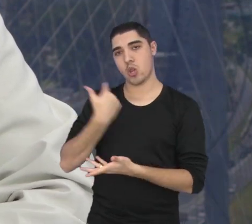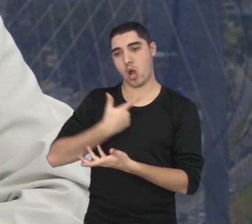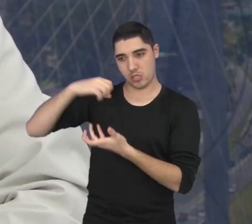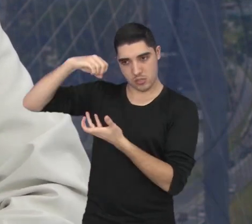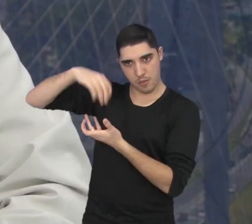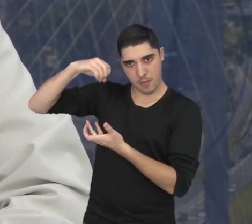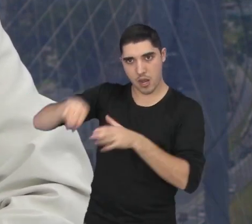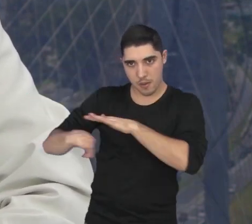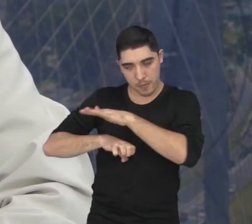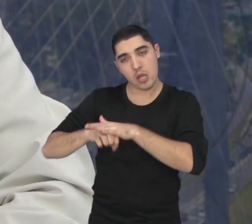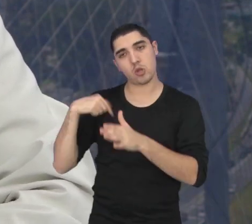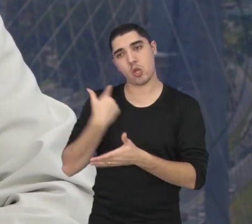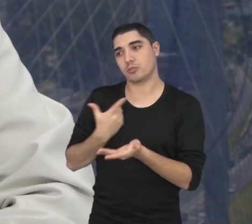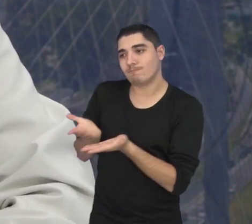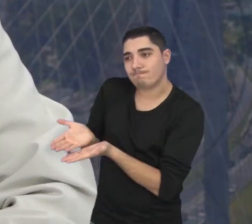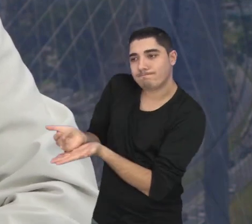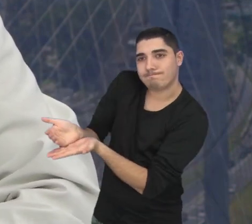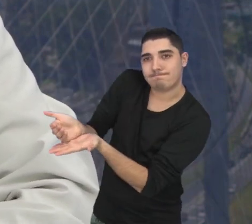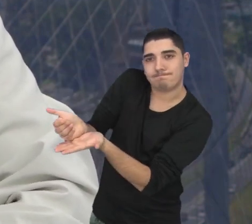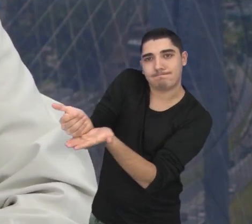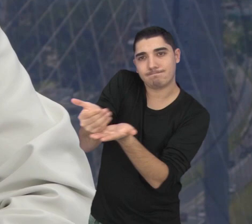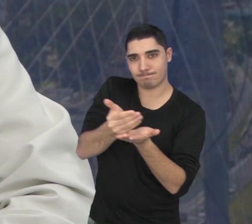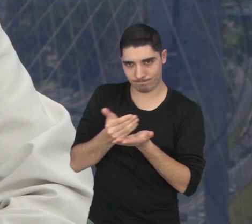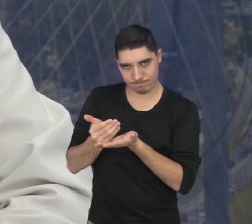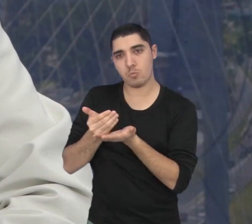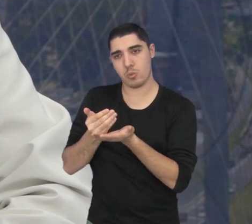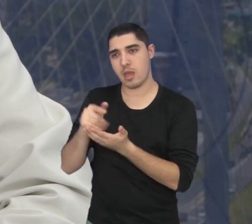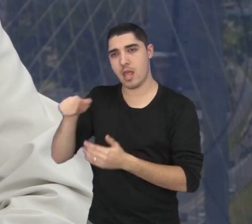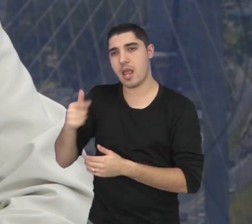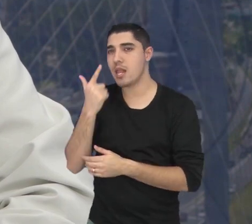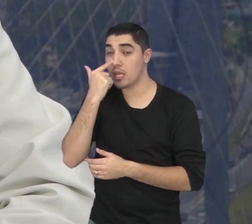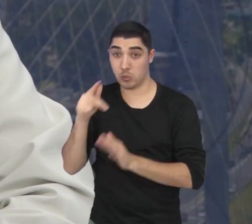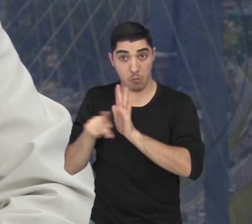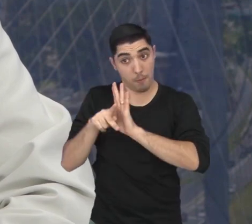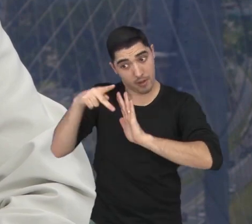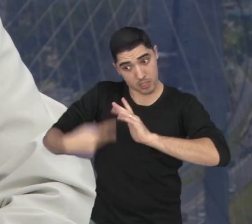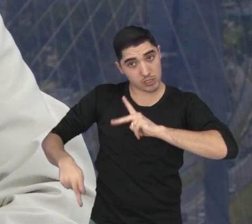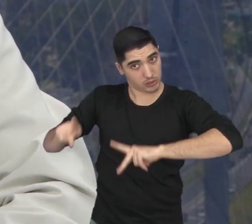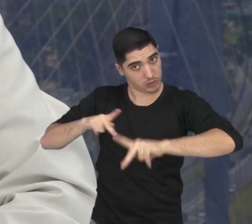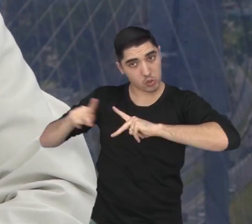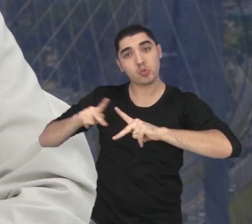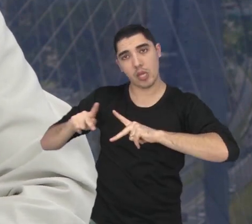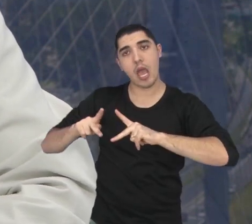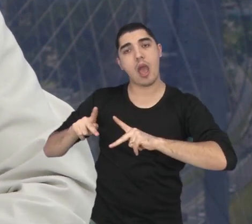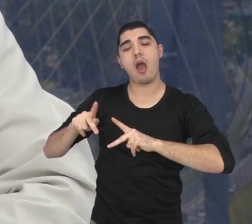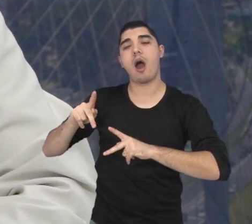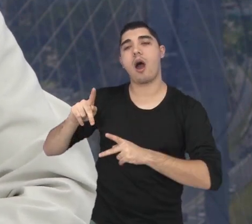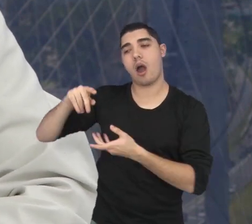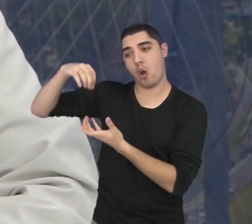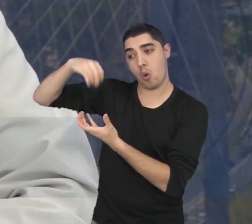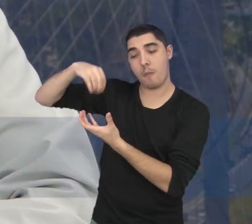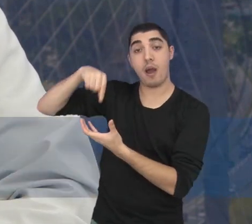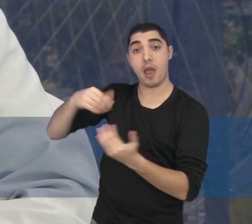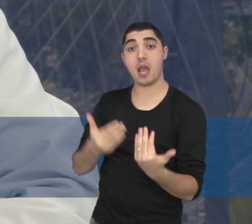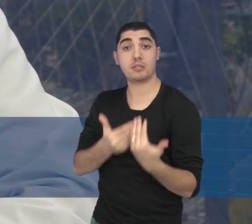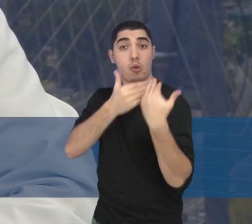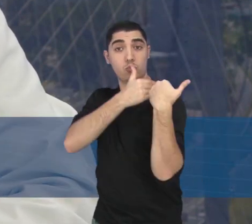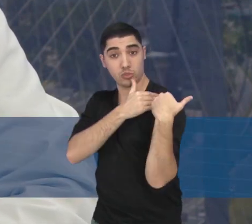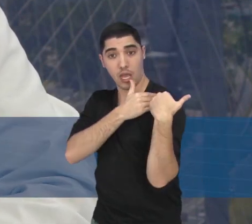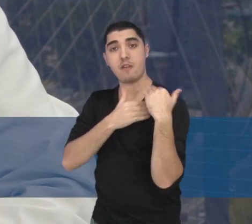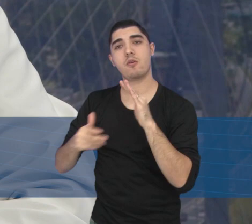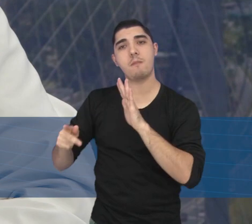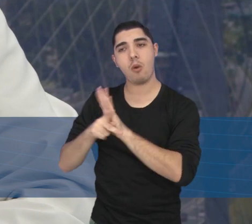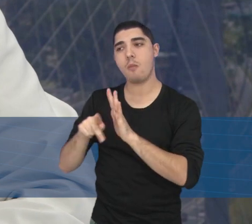ela faz o serviço de coleta, né? Um dos serviços que a gente tem na cidade, né? A Urban ela é a titular da